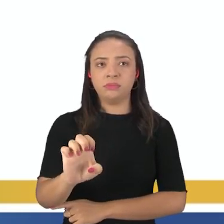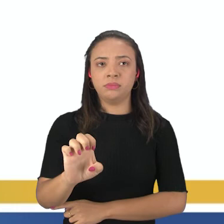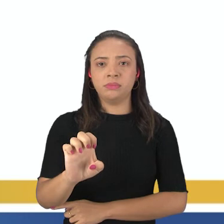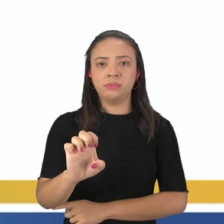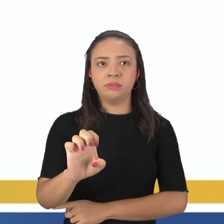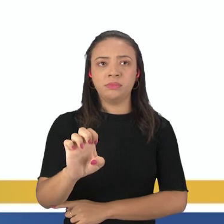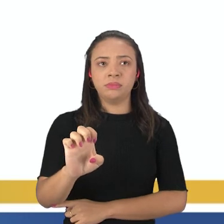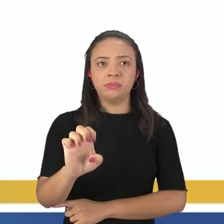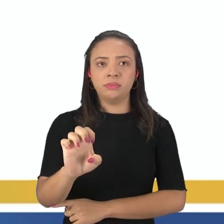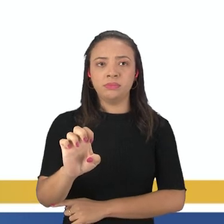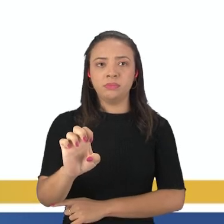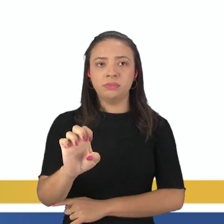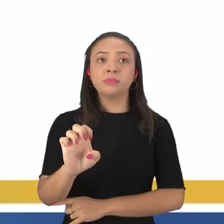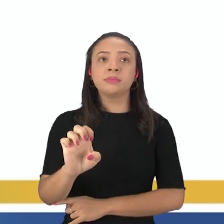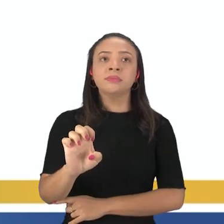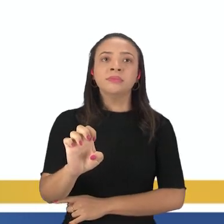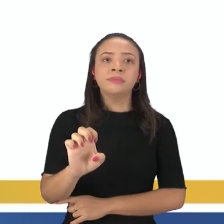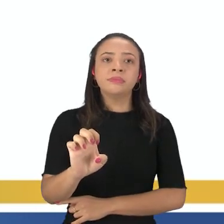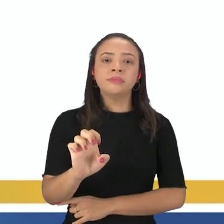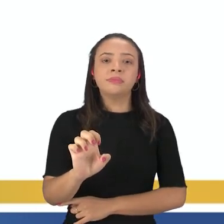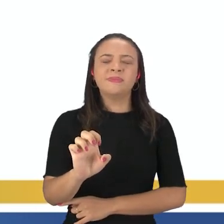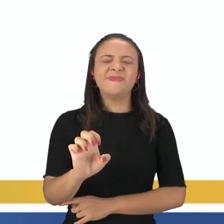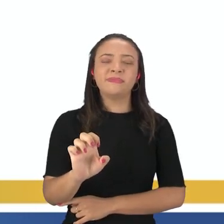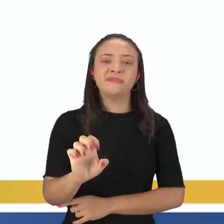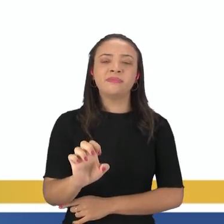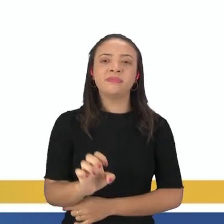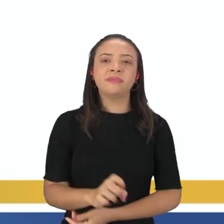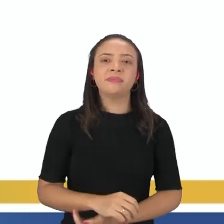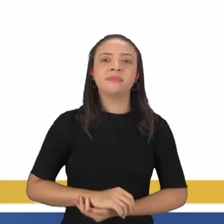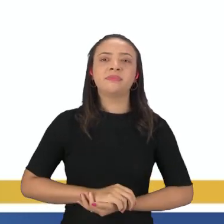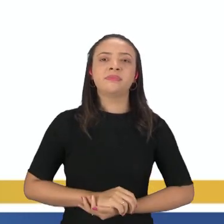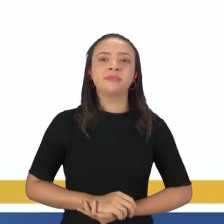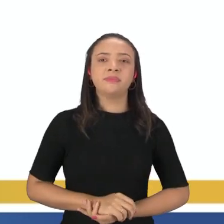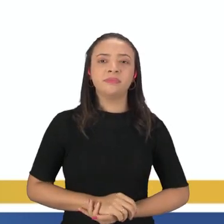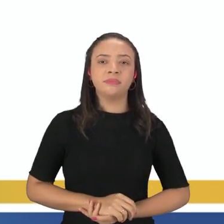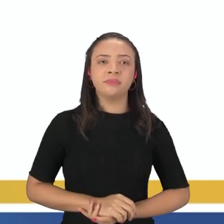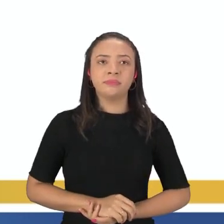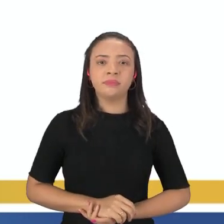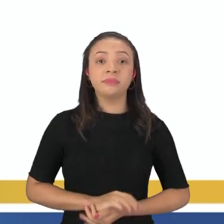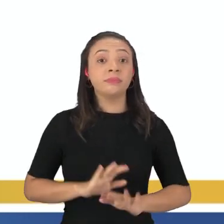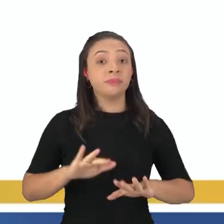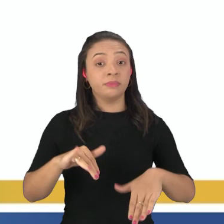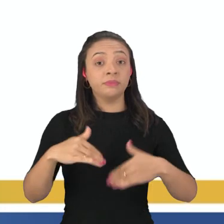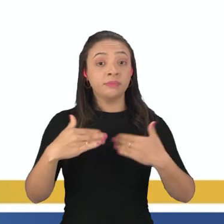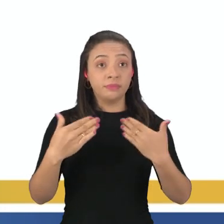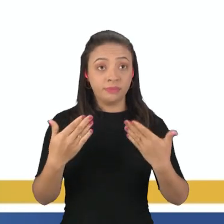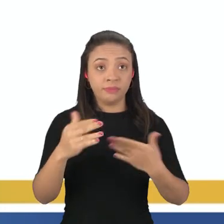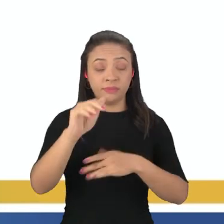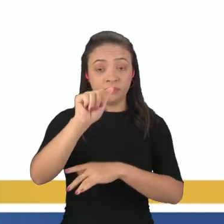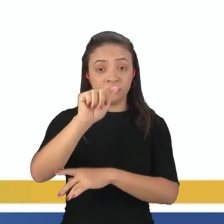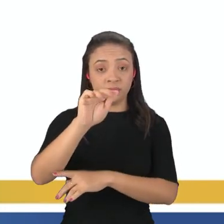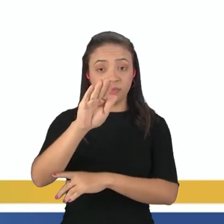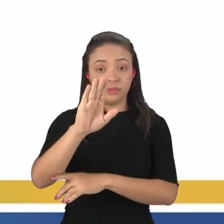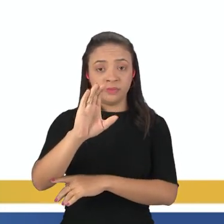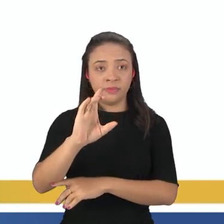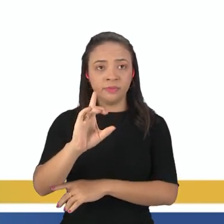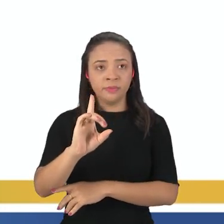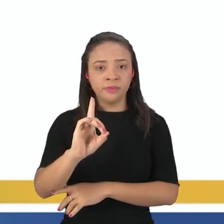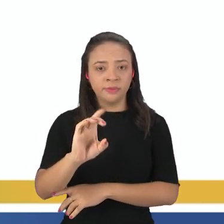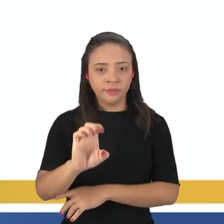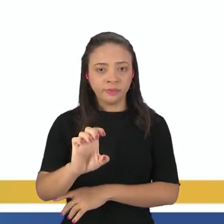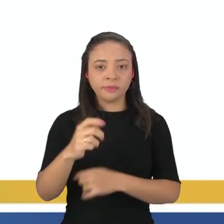E E. Necessários, proibida e gostoso. Qual dessas alternativas eu